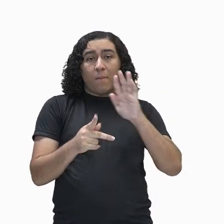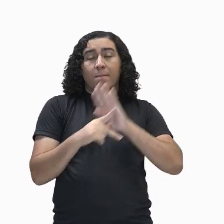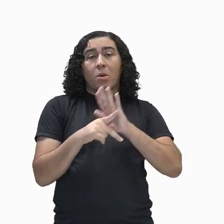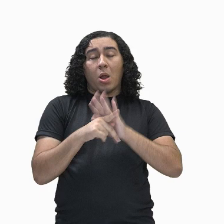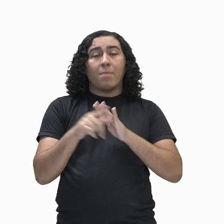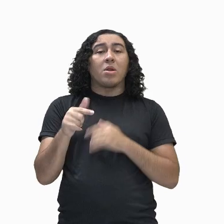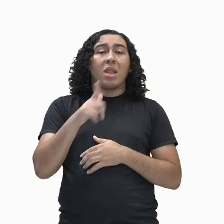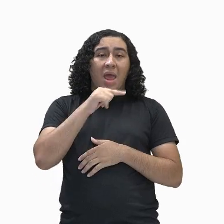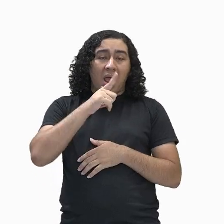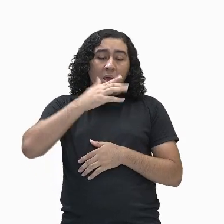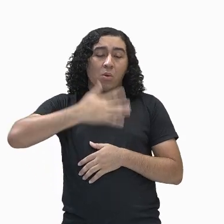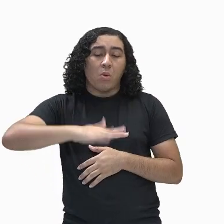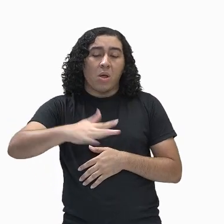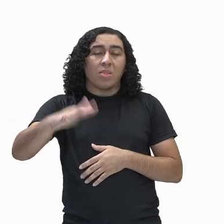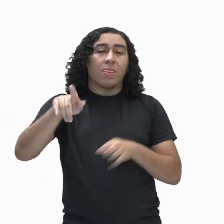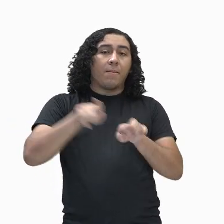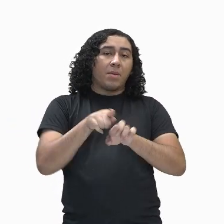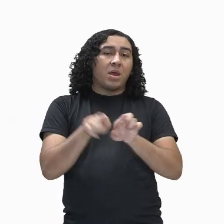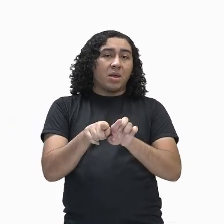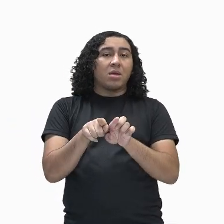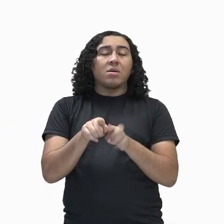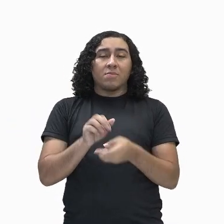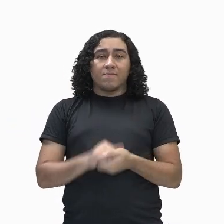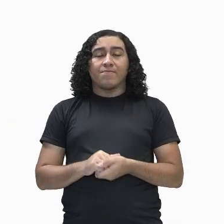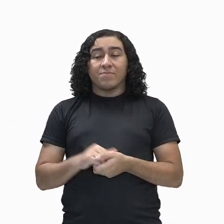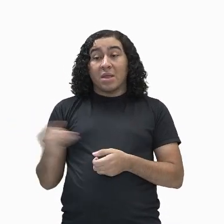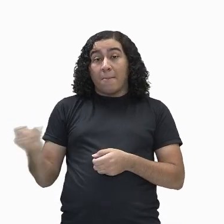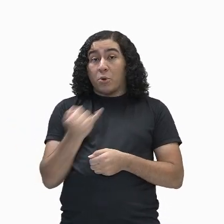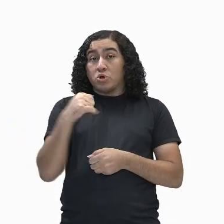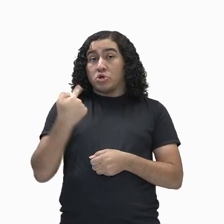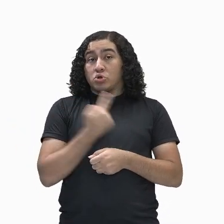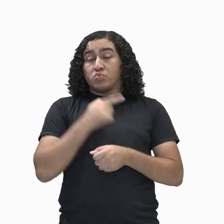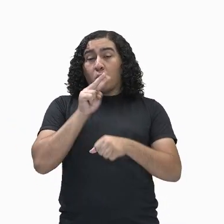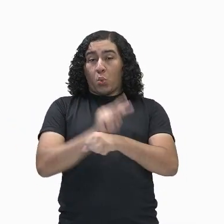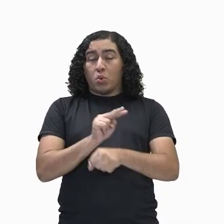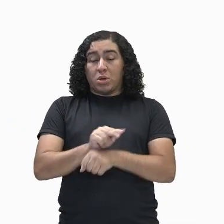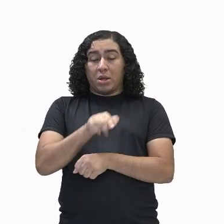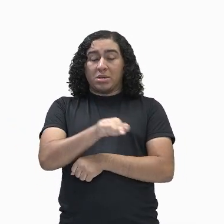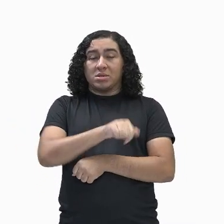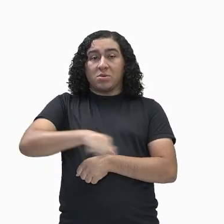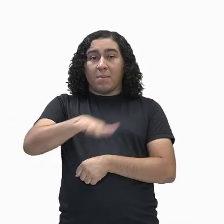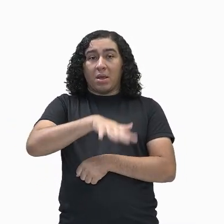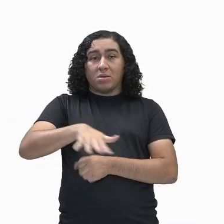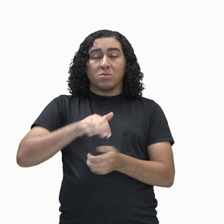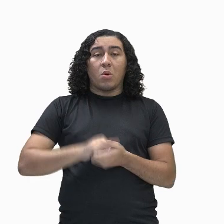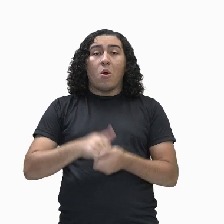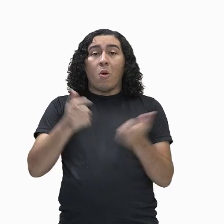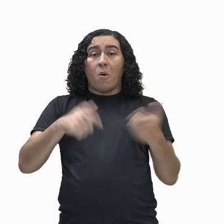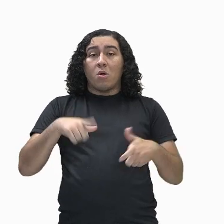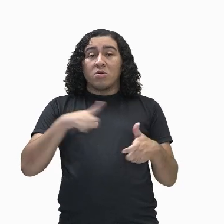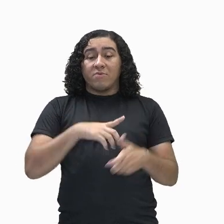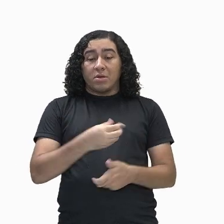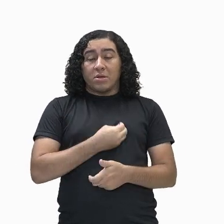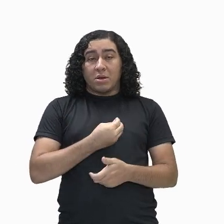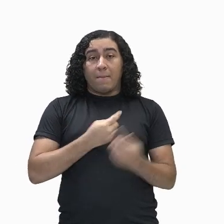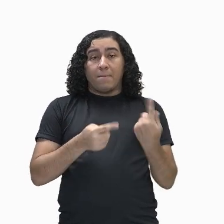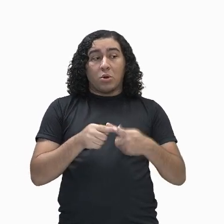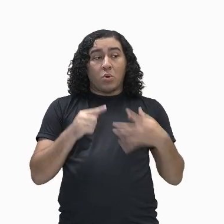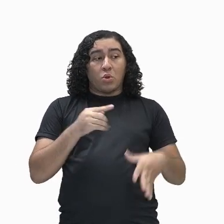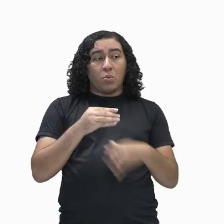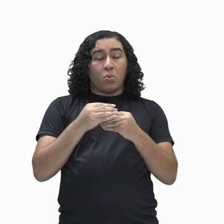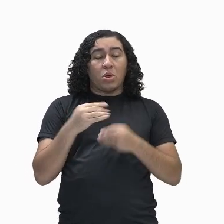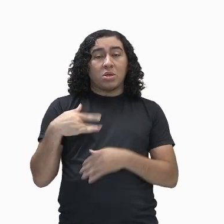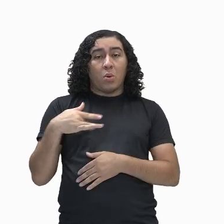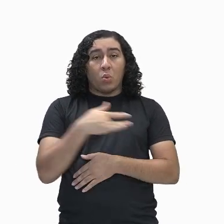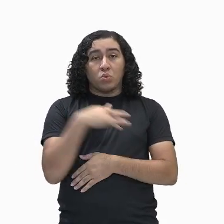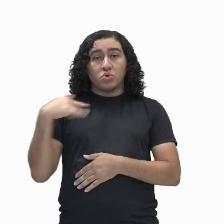nos rios, né? Por isso é importante a gente sempre preservar esse ambiente onde elas estão inseridas, porque elas contribuem para a